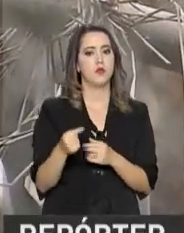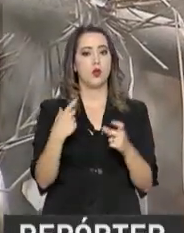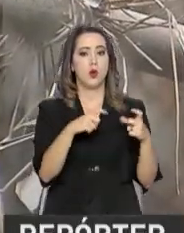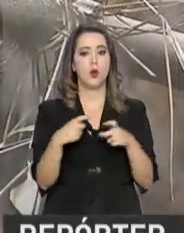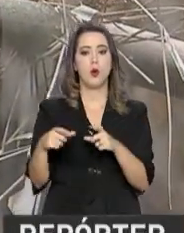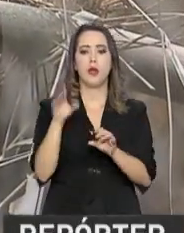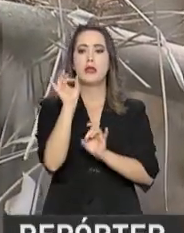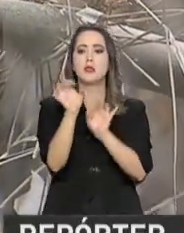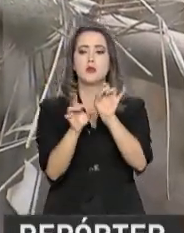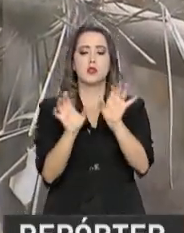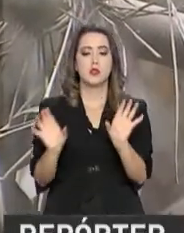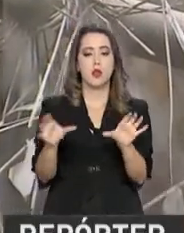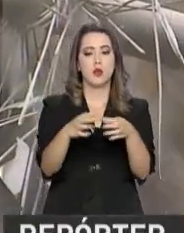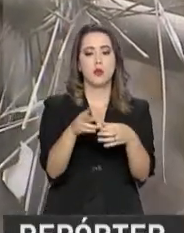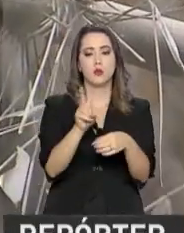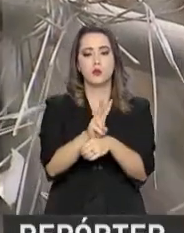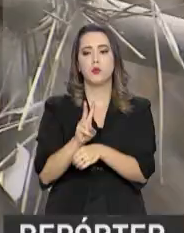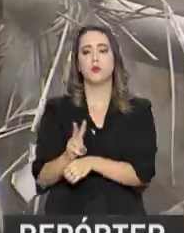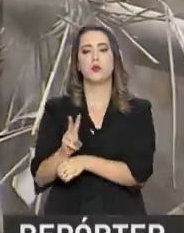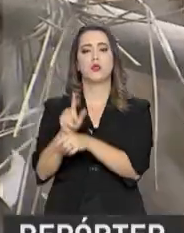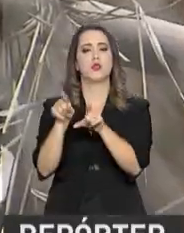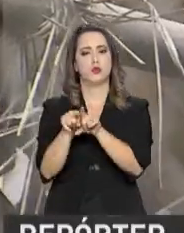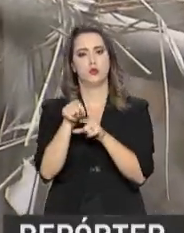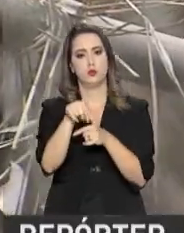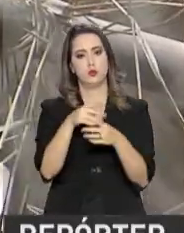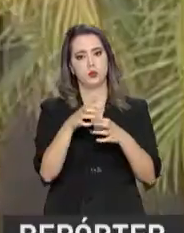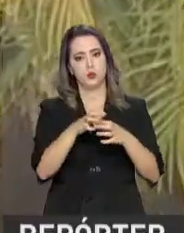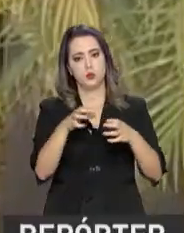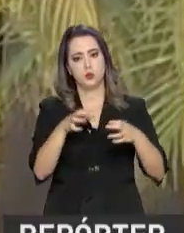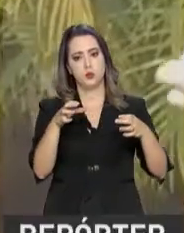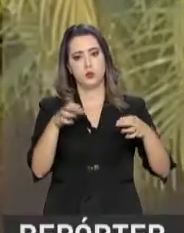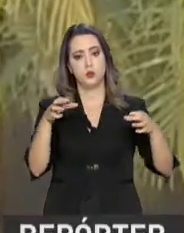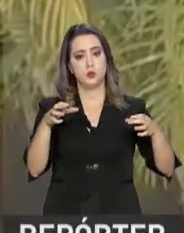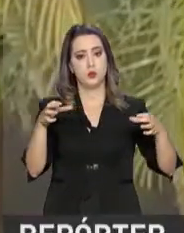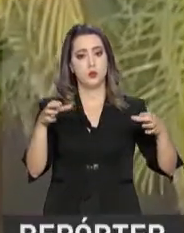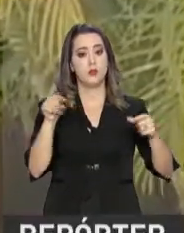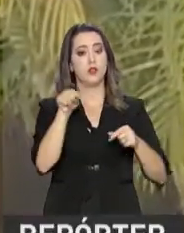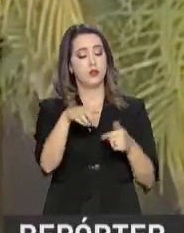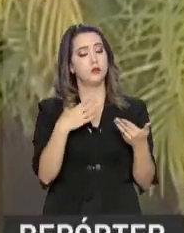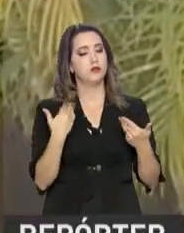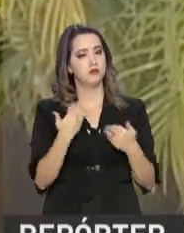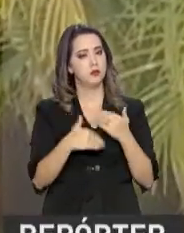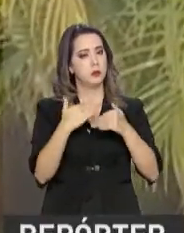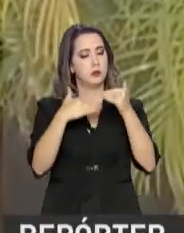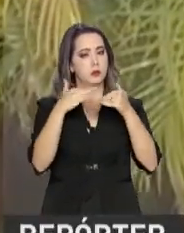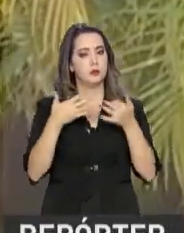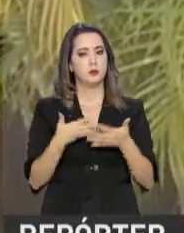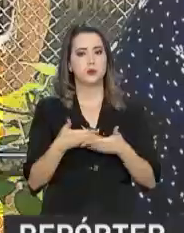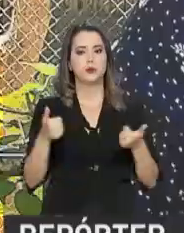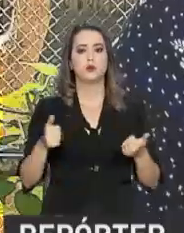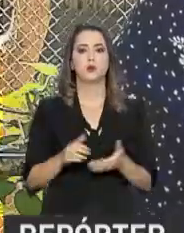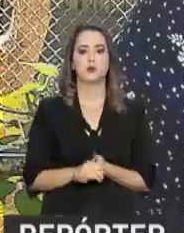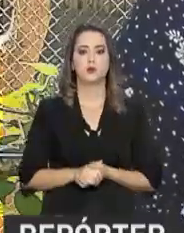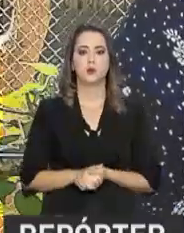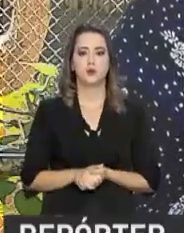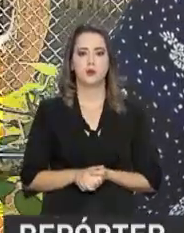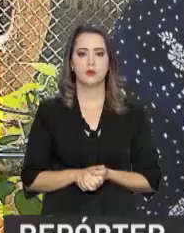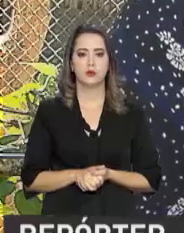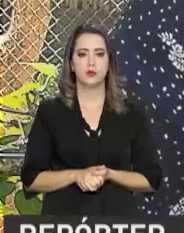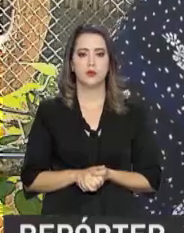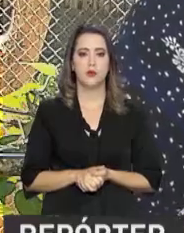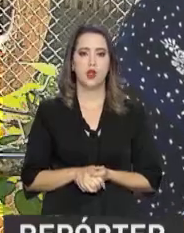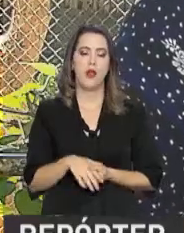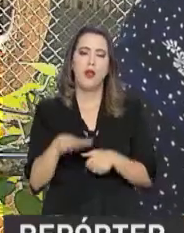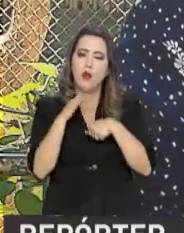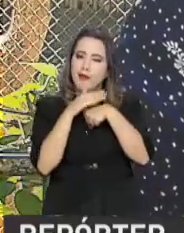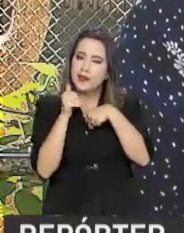permite que a população começasse a ser mais estável seu tamanho populacional e até ele tivesse um momento profissional é isso tive dócil